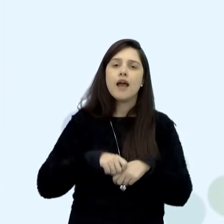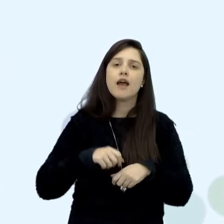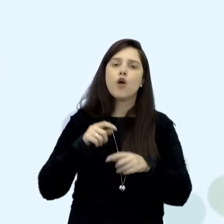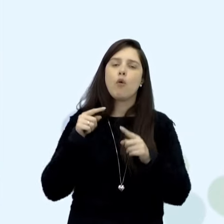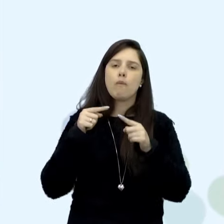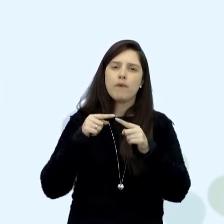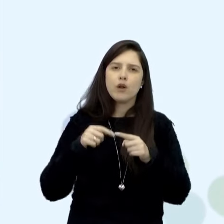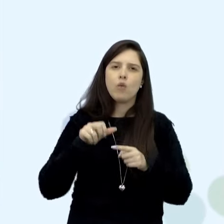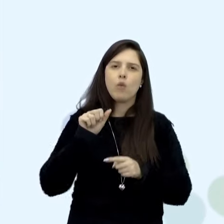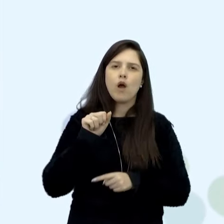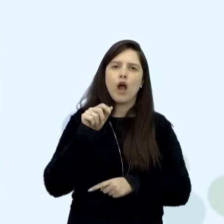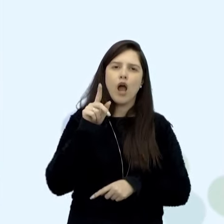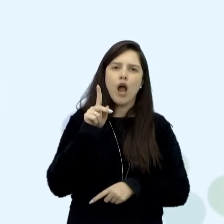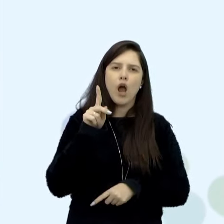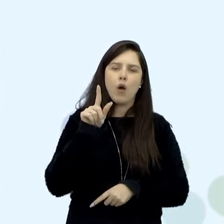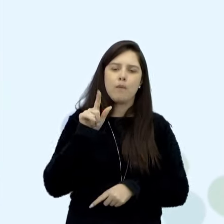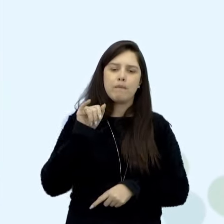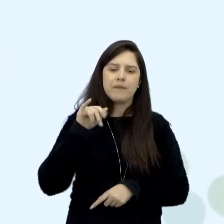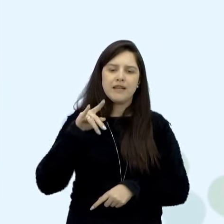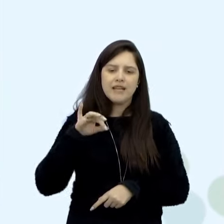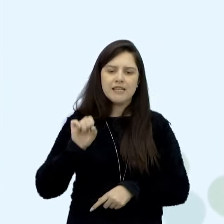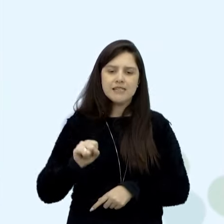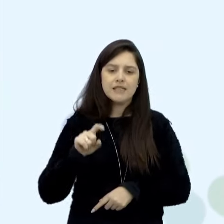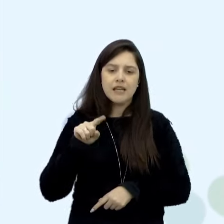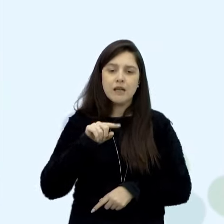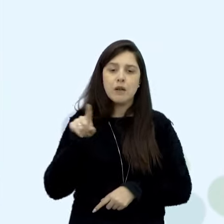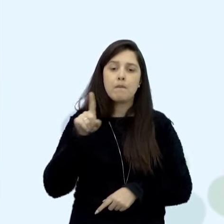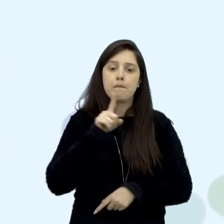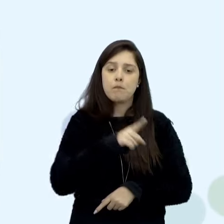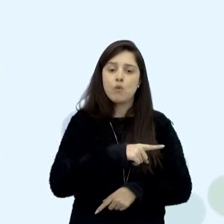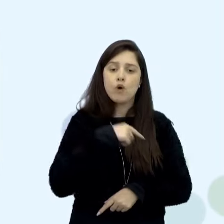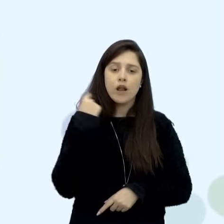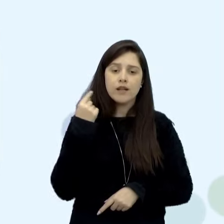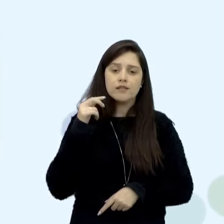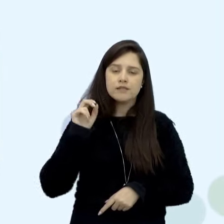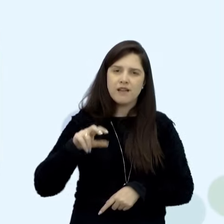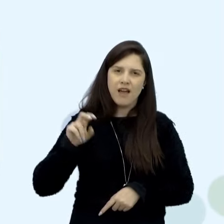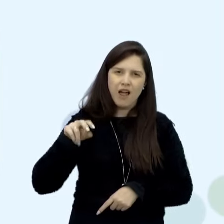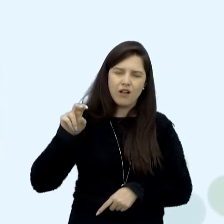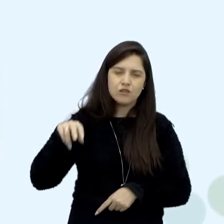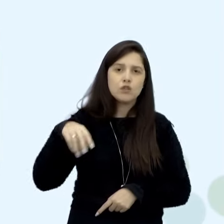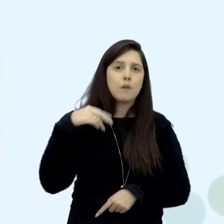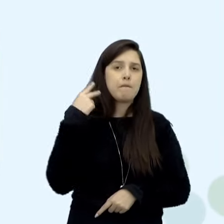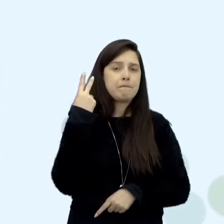alpinista Xuang, que morreu aí durante a escalada em